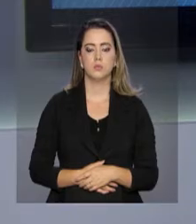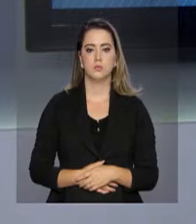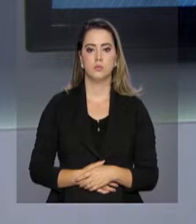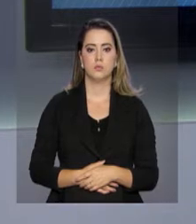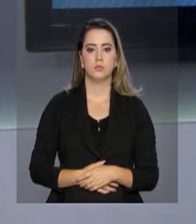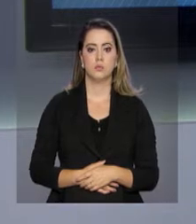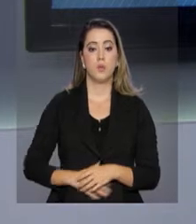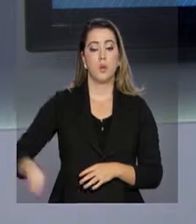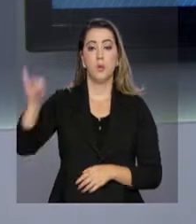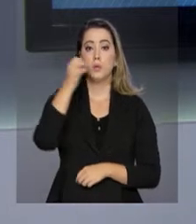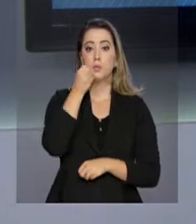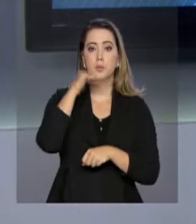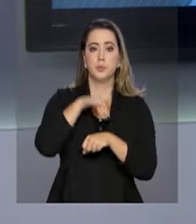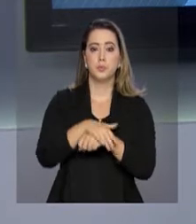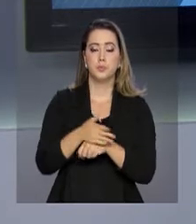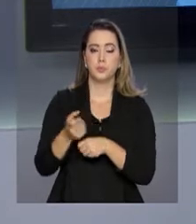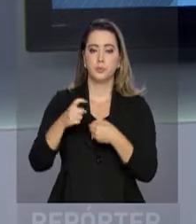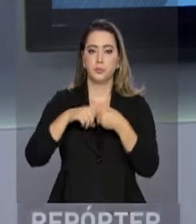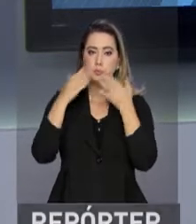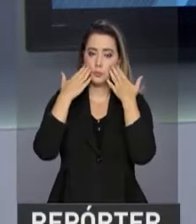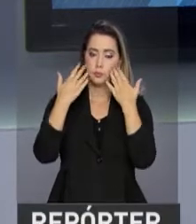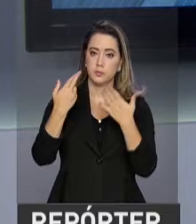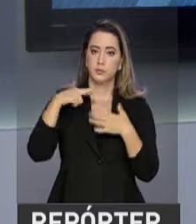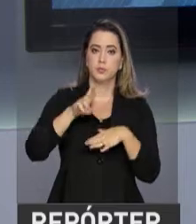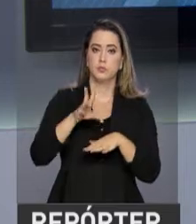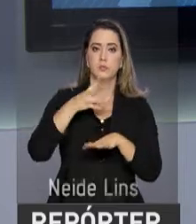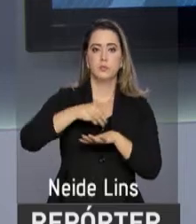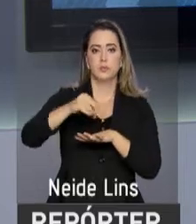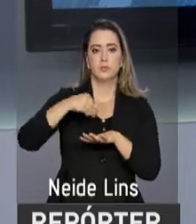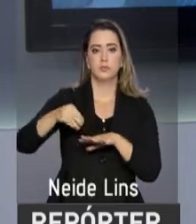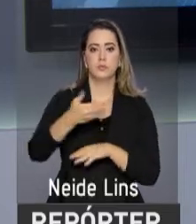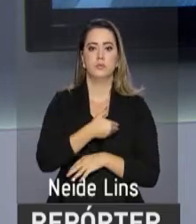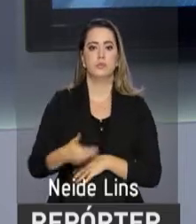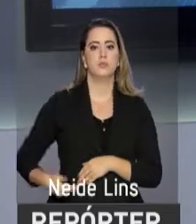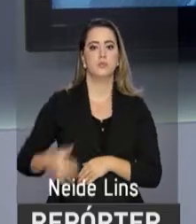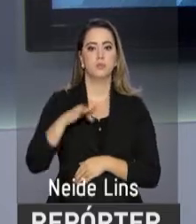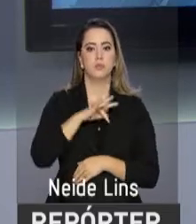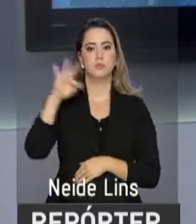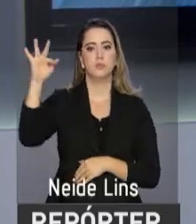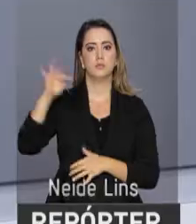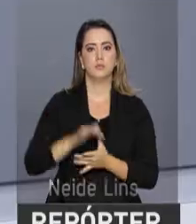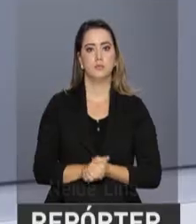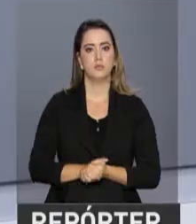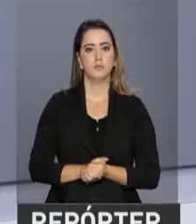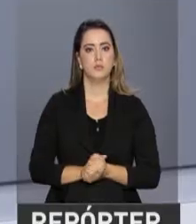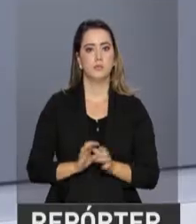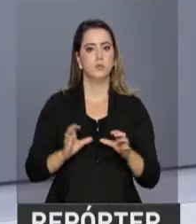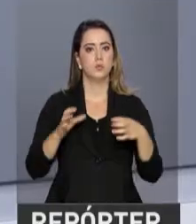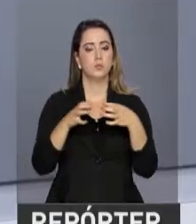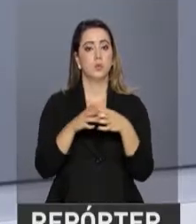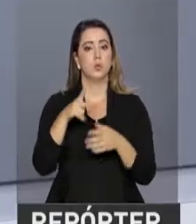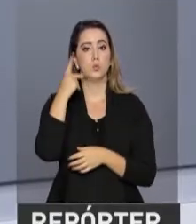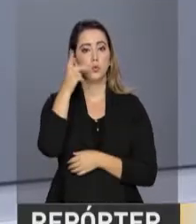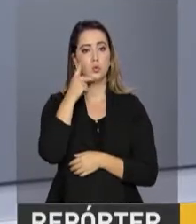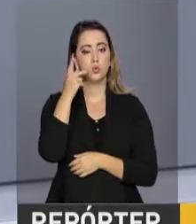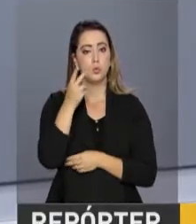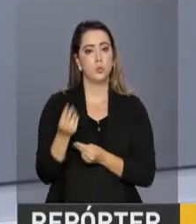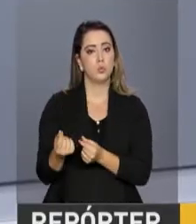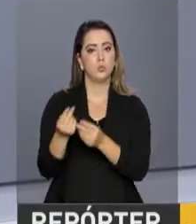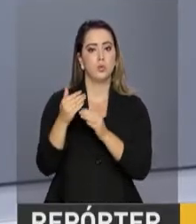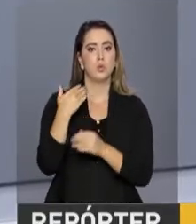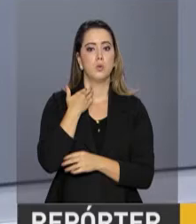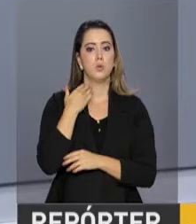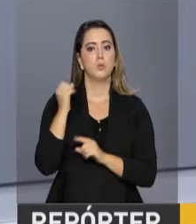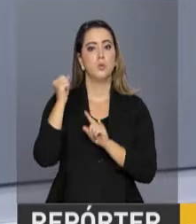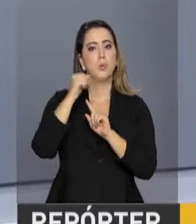olá boa noite estamos de volta com o repórter nbr as notícias do governo federal o comitê de política monetária do banco